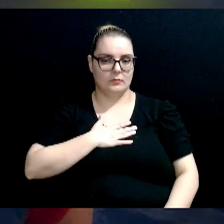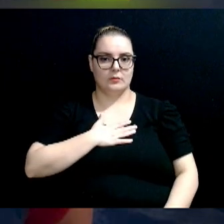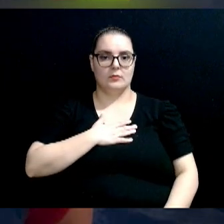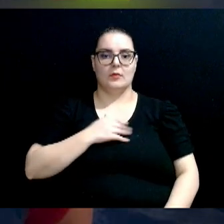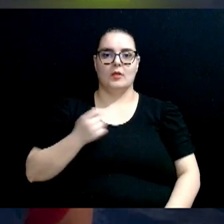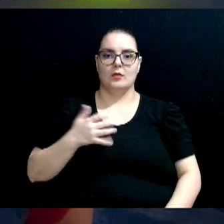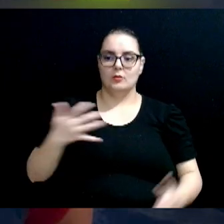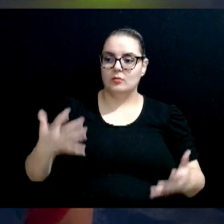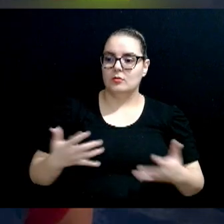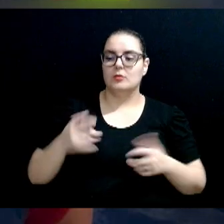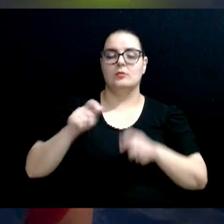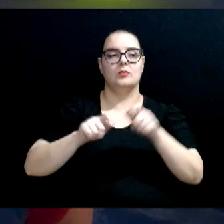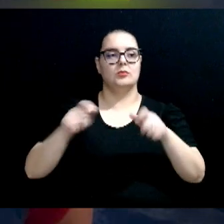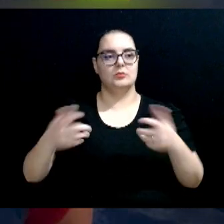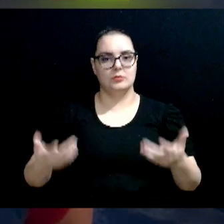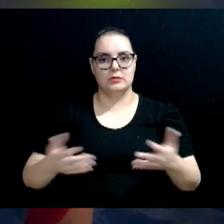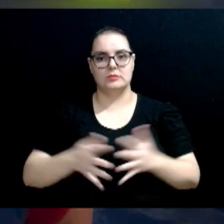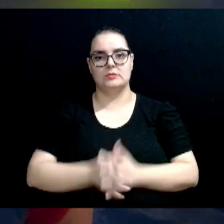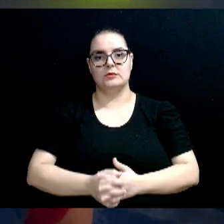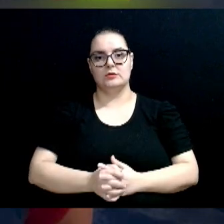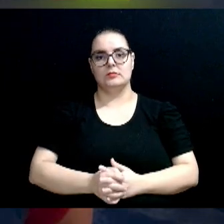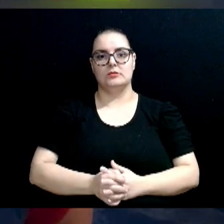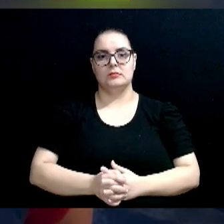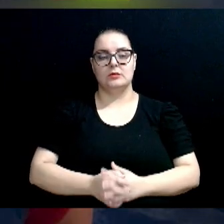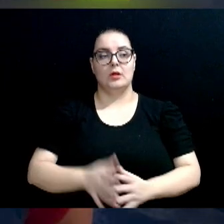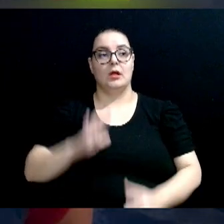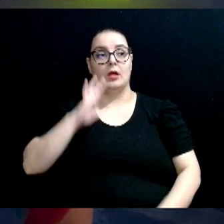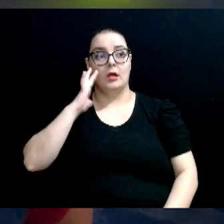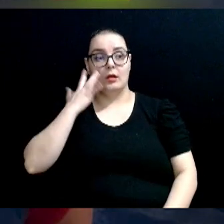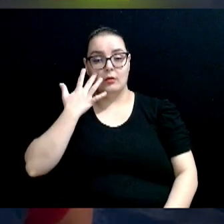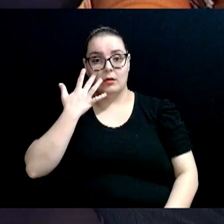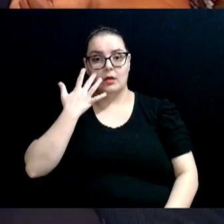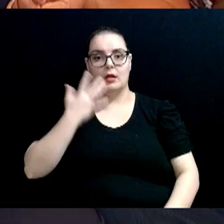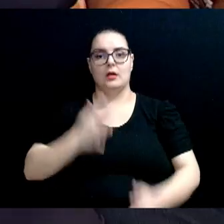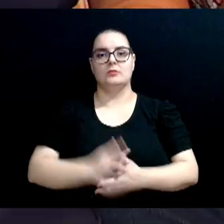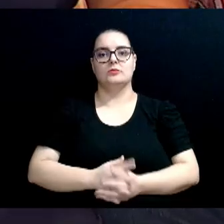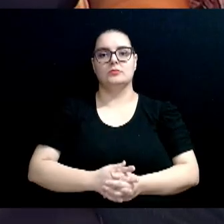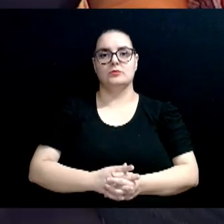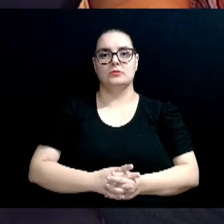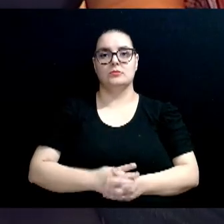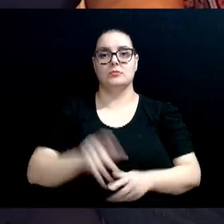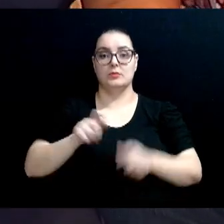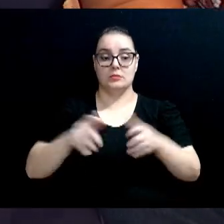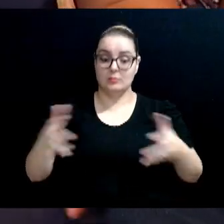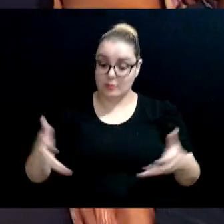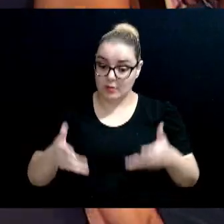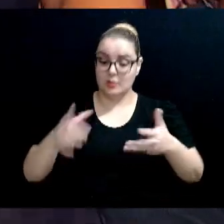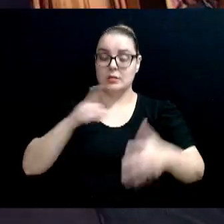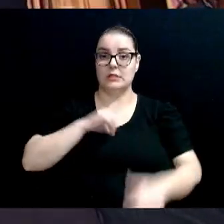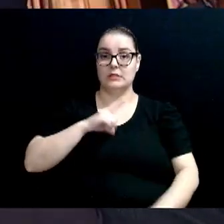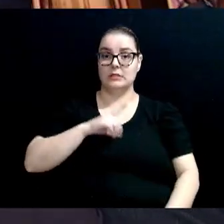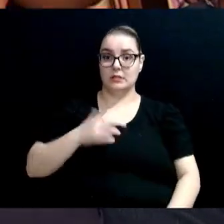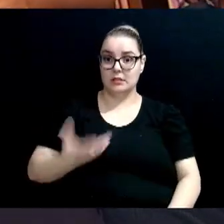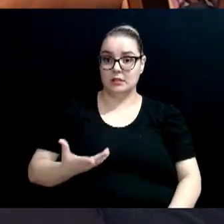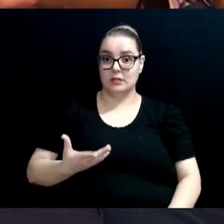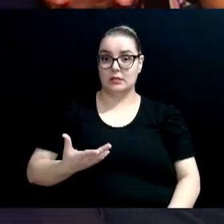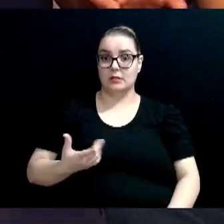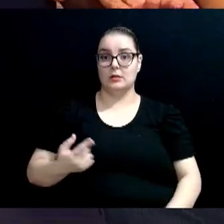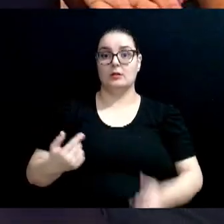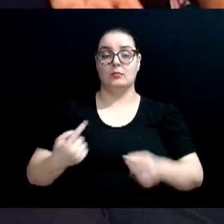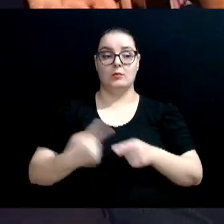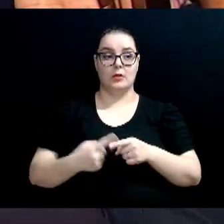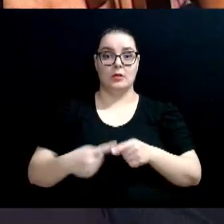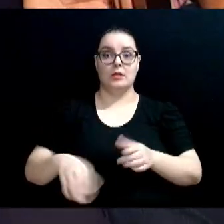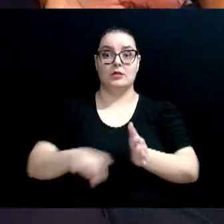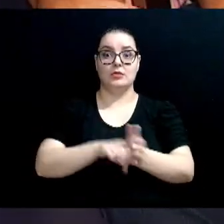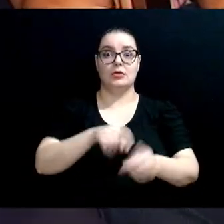motiva as pessoas. Eu acho que vale as pessoas terem a iniciativa, porque até que chegue aquele momento que a